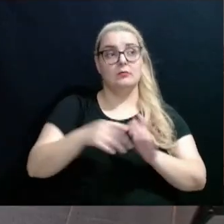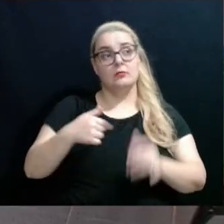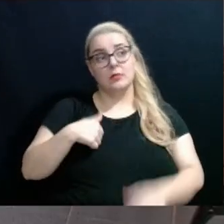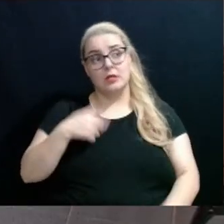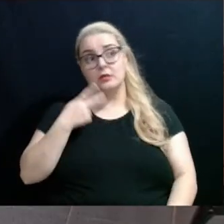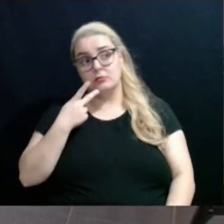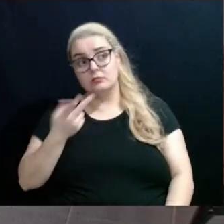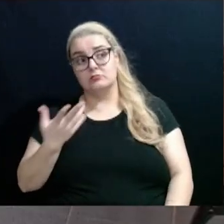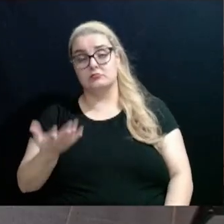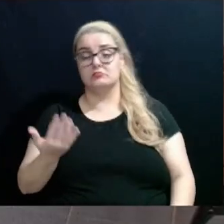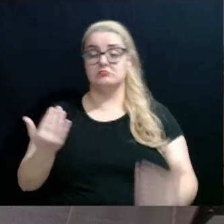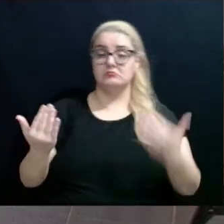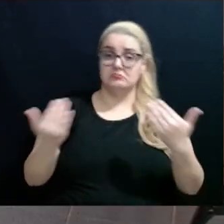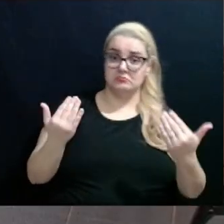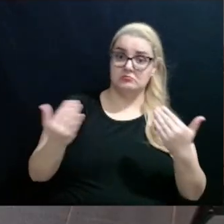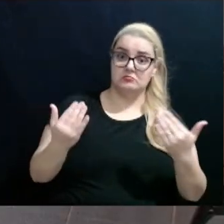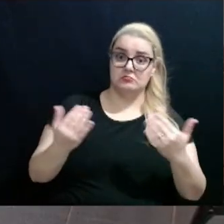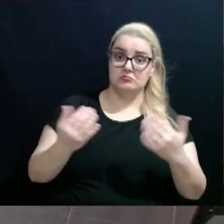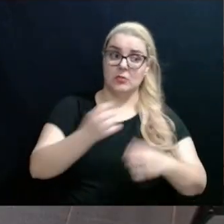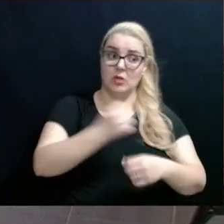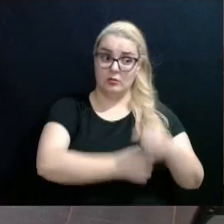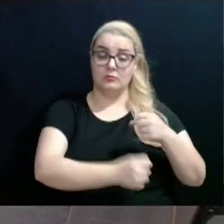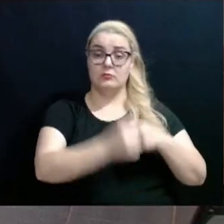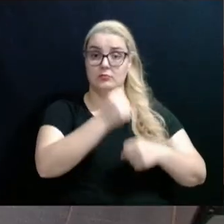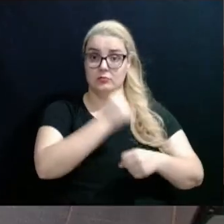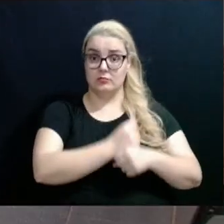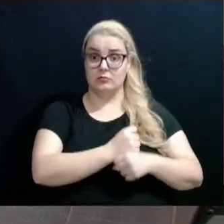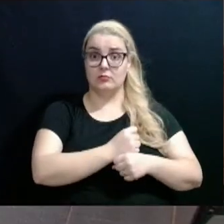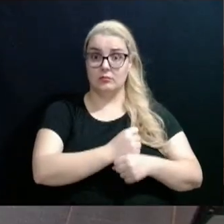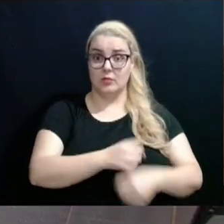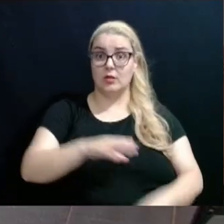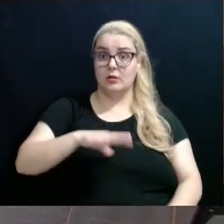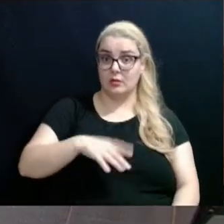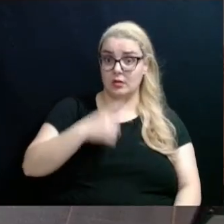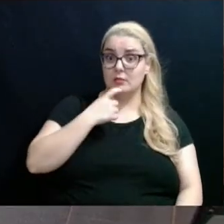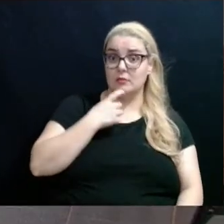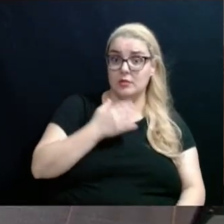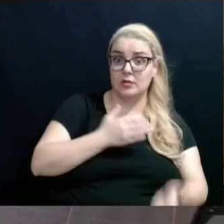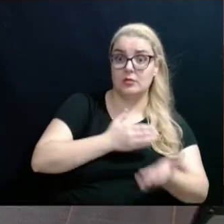gente comparar com o ano passado, né, o fato de Campinas ter começado